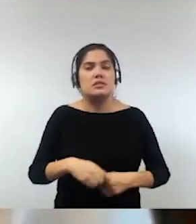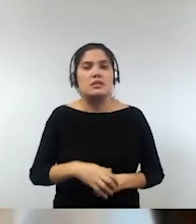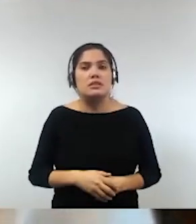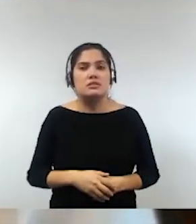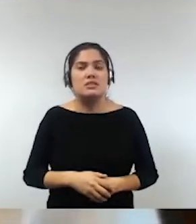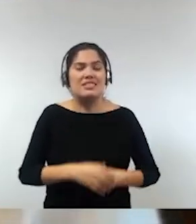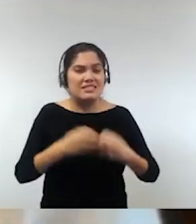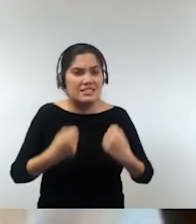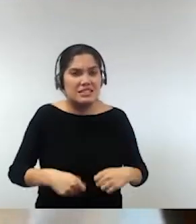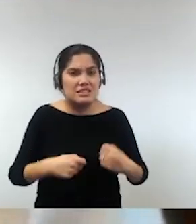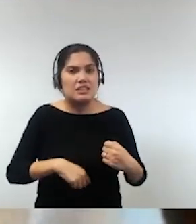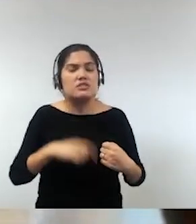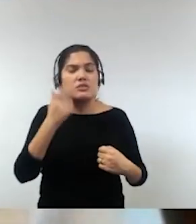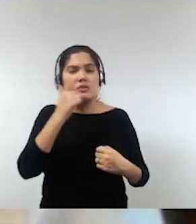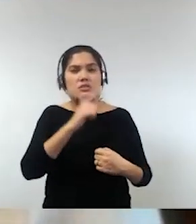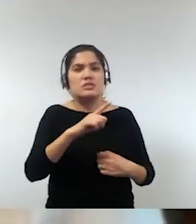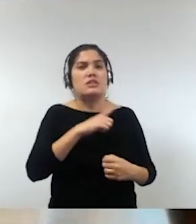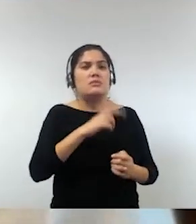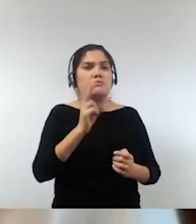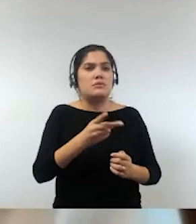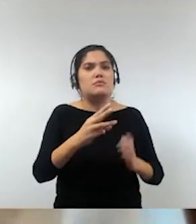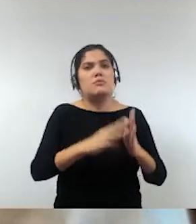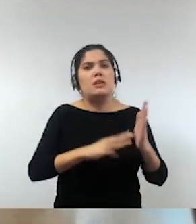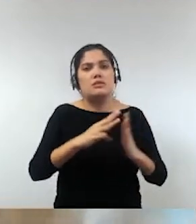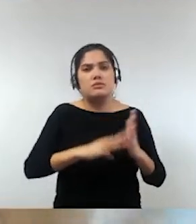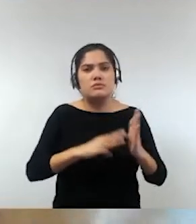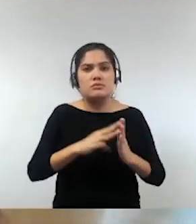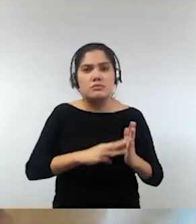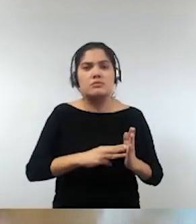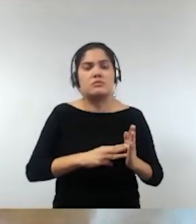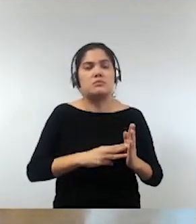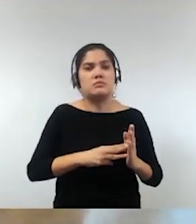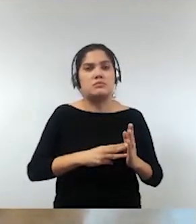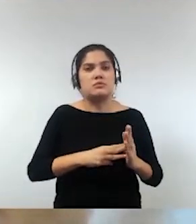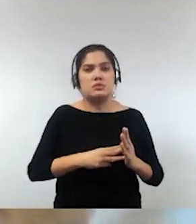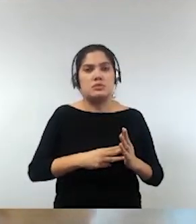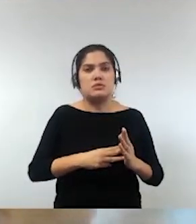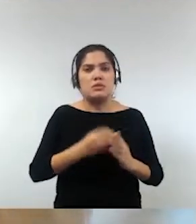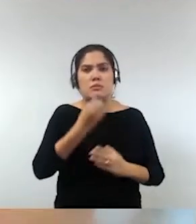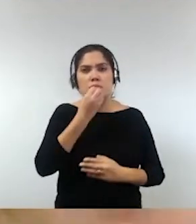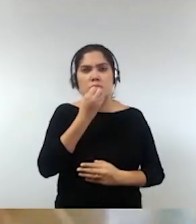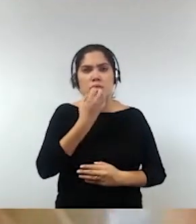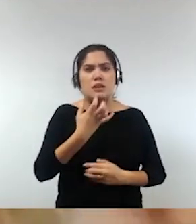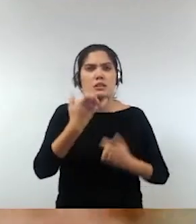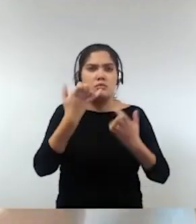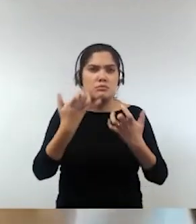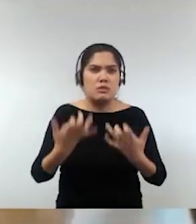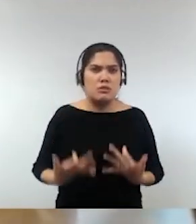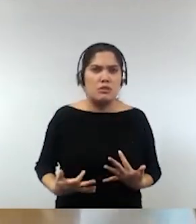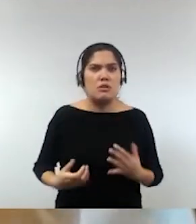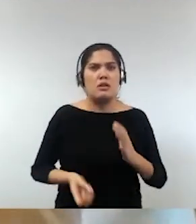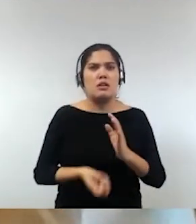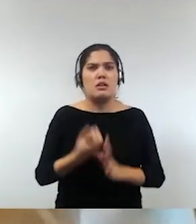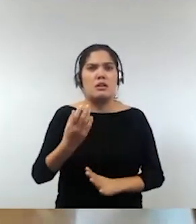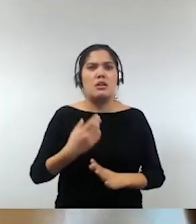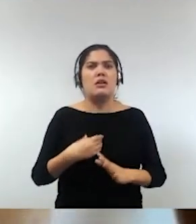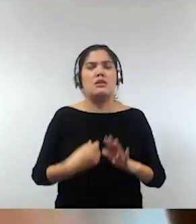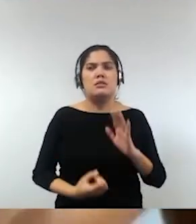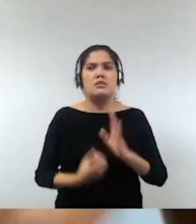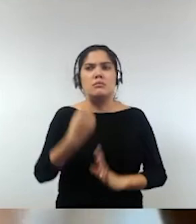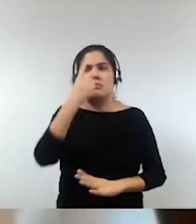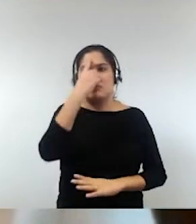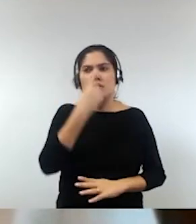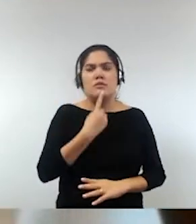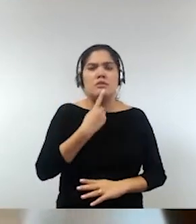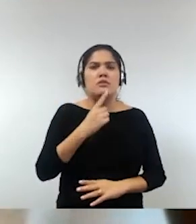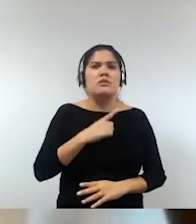a necessidade de buscarmos esses métodos. Como bem destacou, visando a construção desse perfil ainda, tem